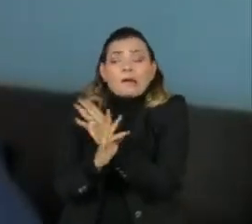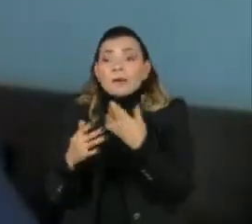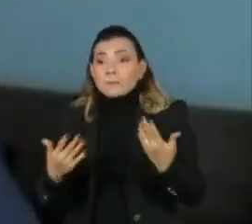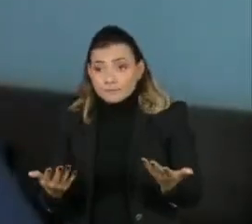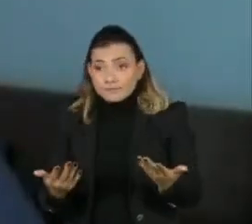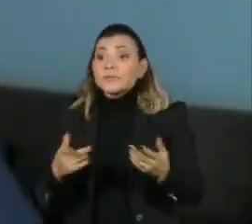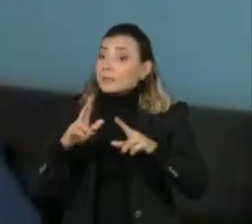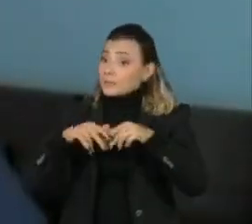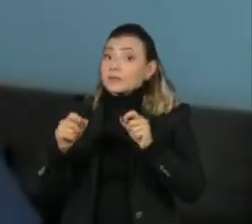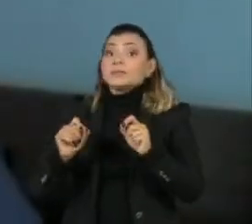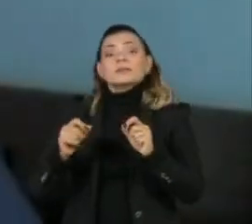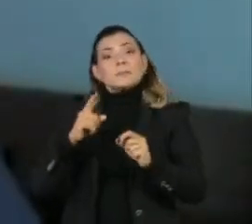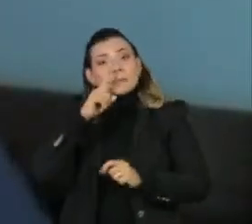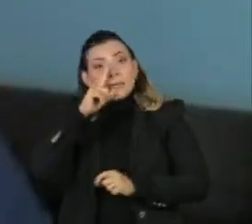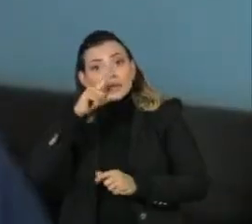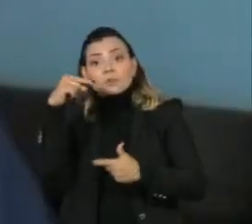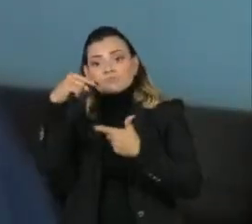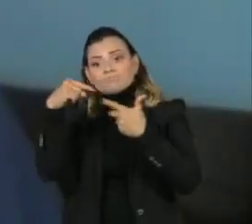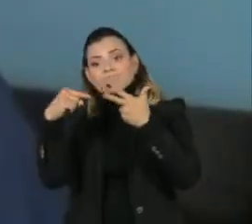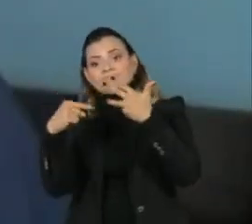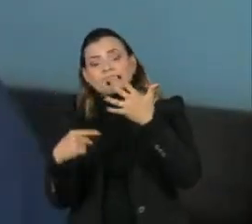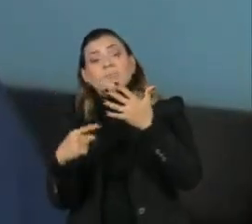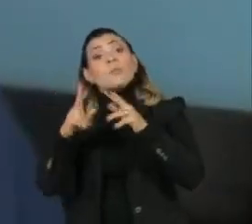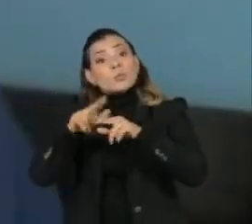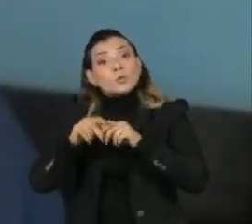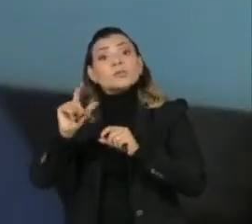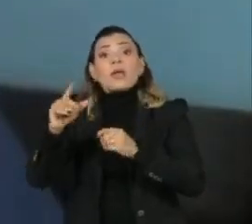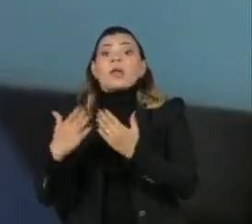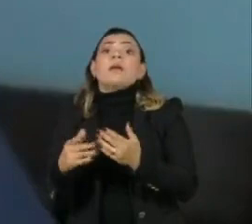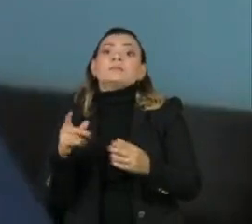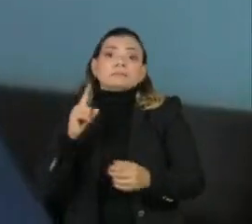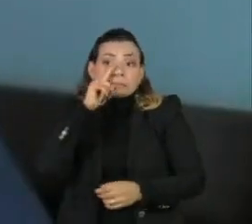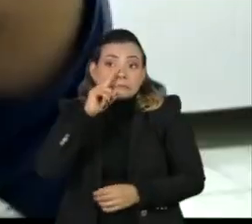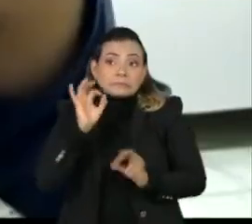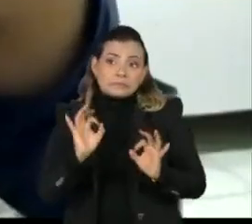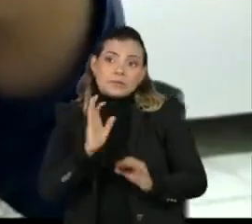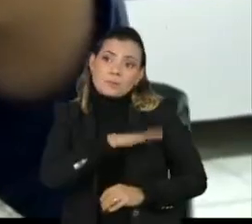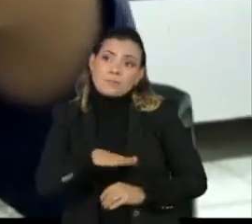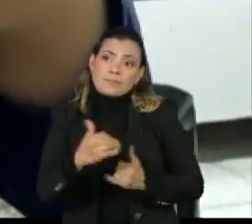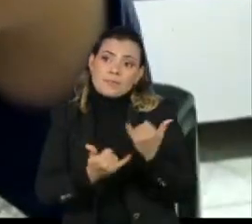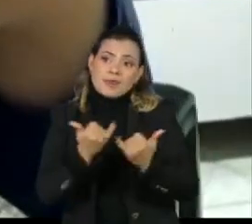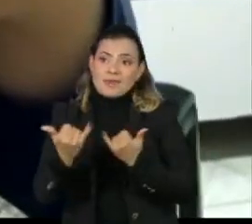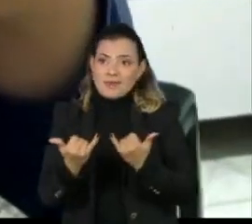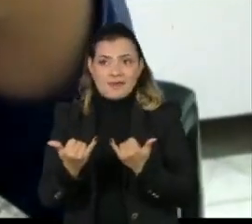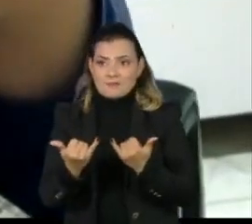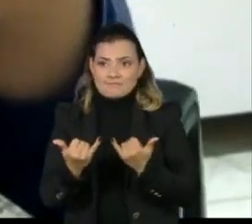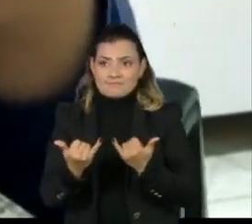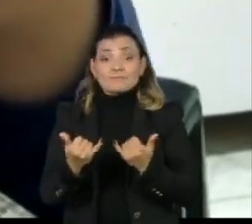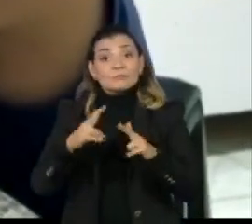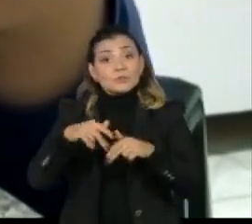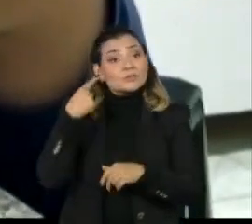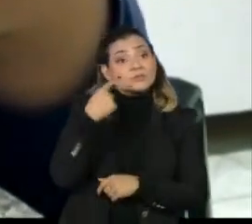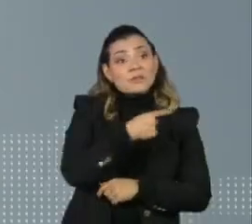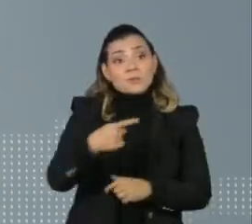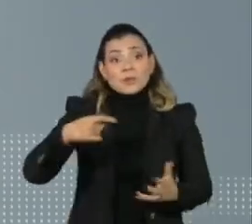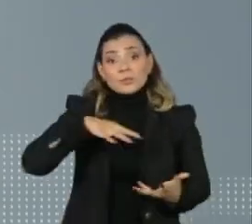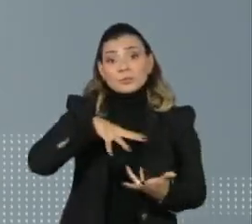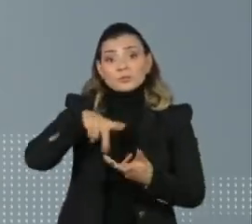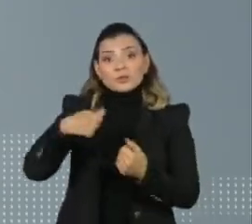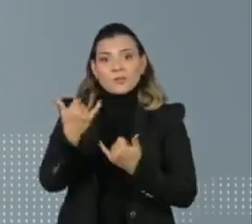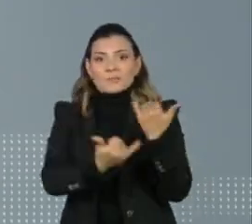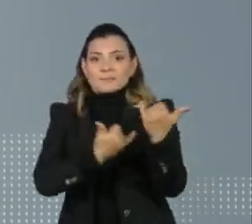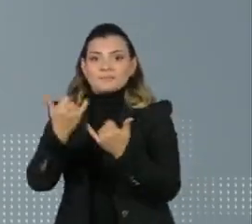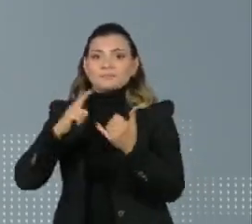acrescido E aí tem que ter perigo para ir naturais todas essas são ameaças o brincar a programação da semana mundial do